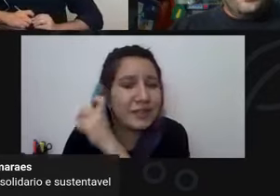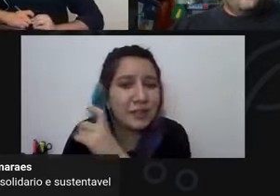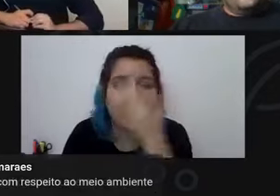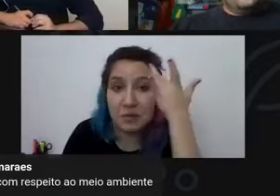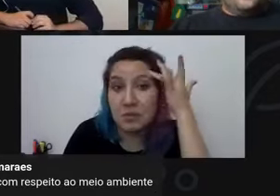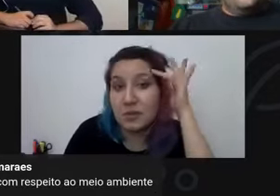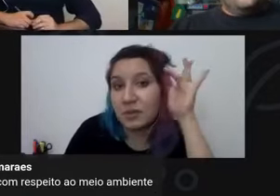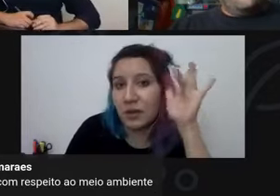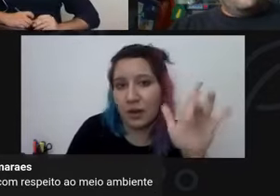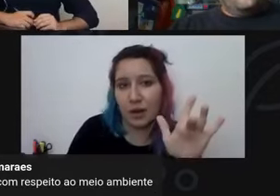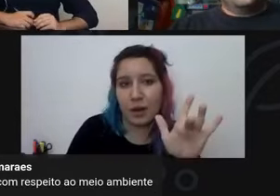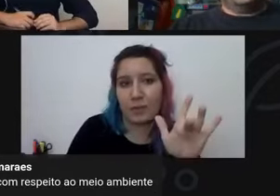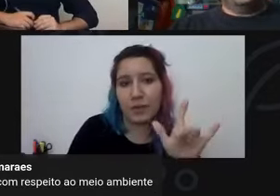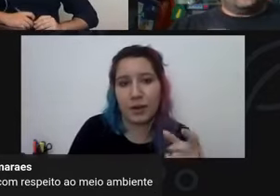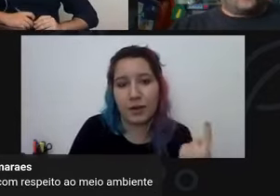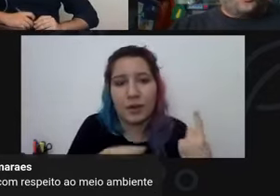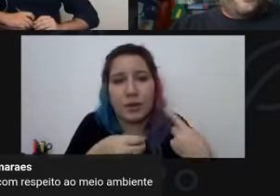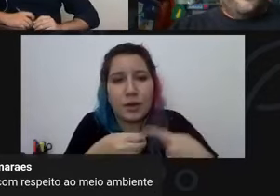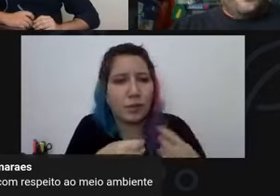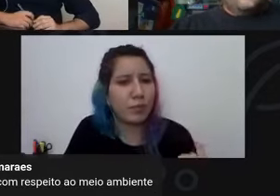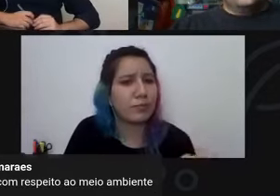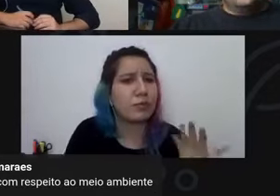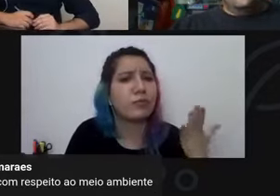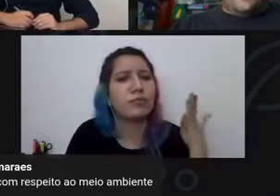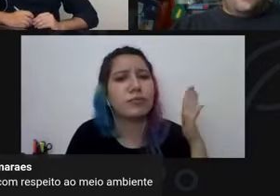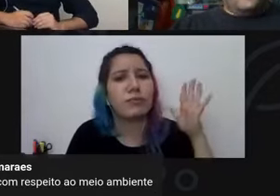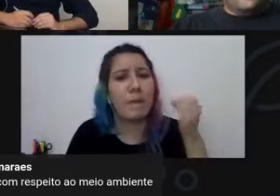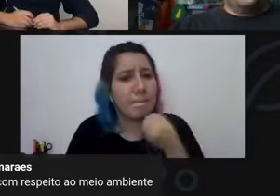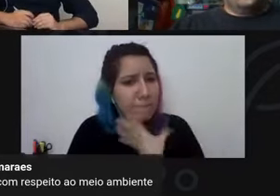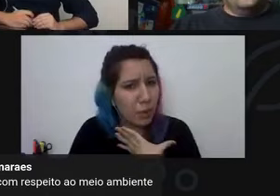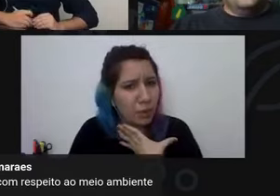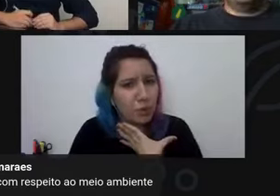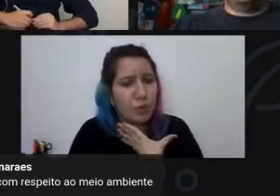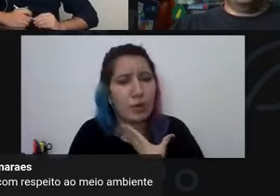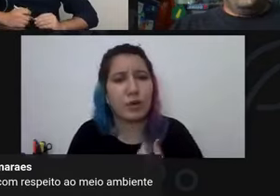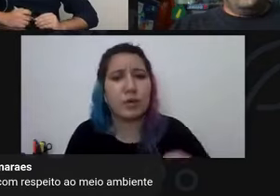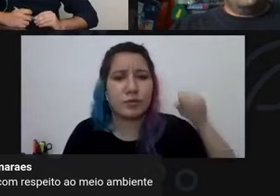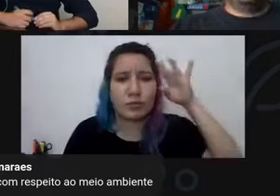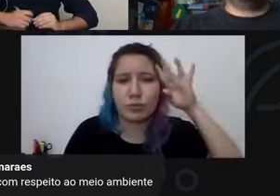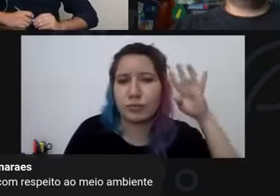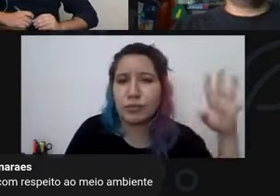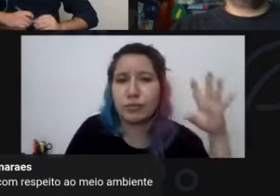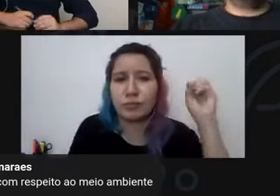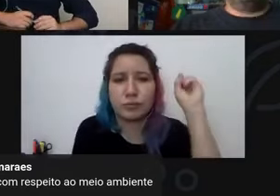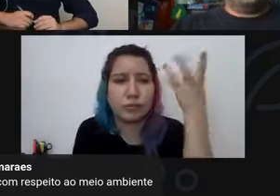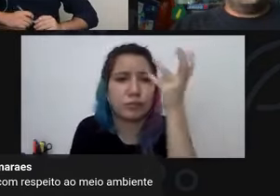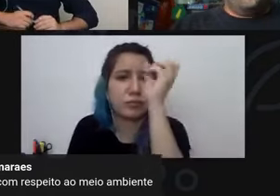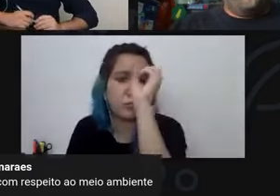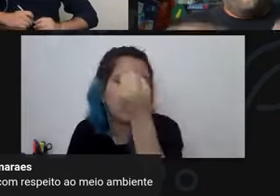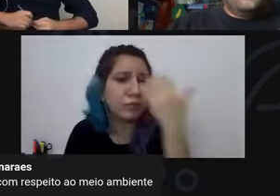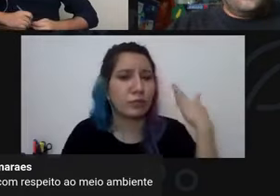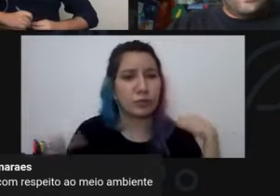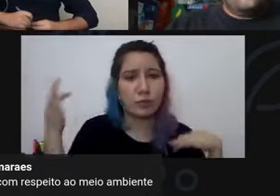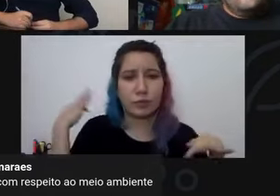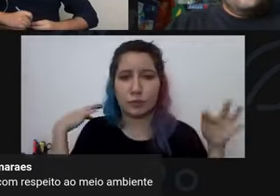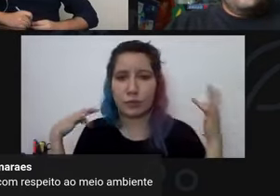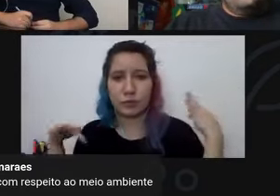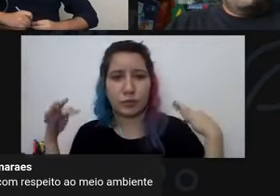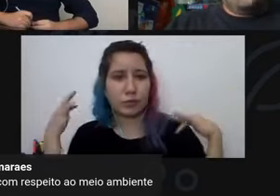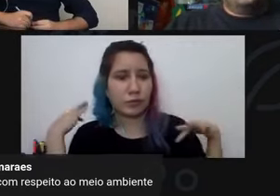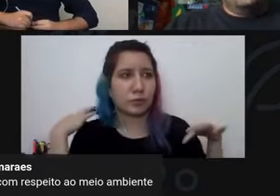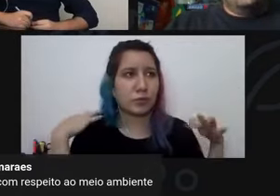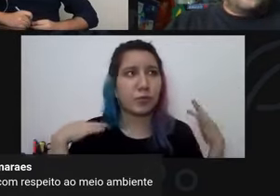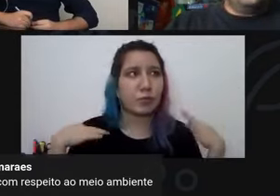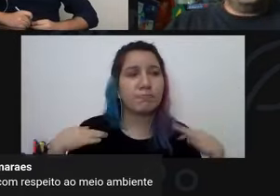Então, assim, nossa cidade é extremamente rica de história, questão náutica, ecoturismo, turismo de aventura, turismo comunitário pode ser fomentado